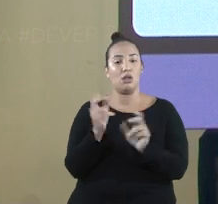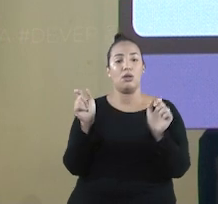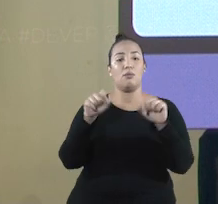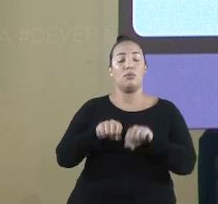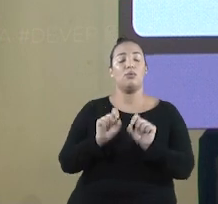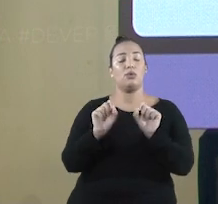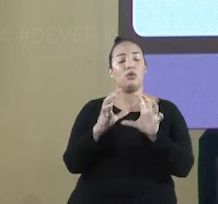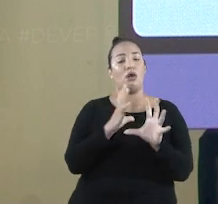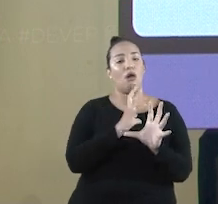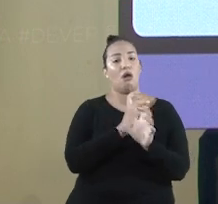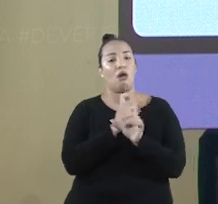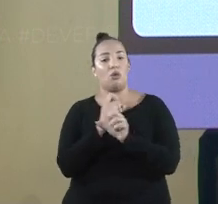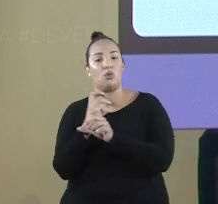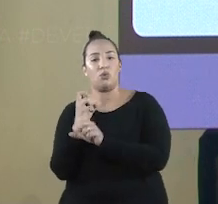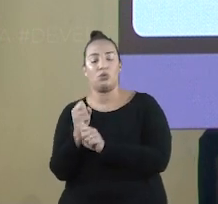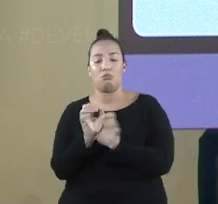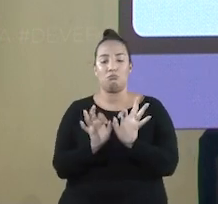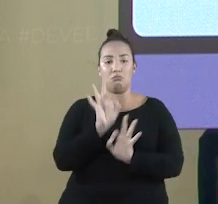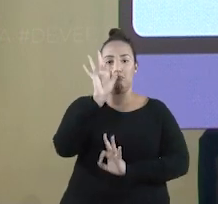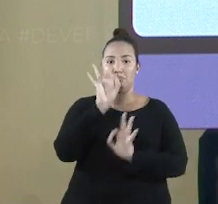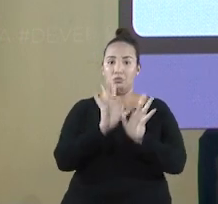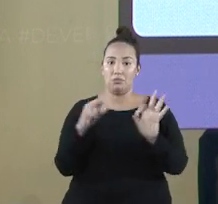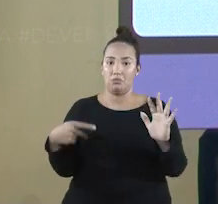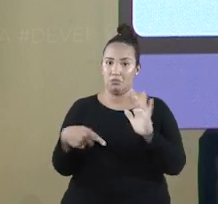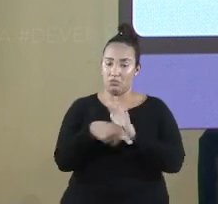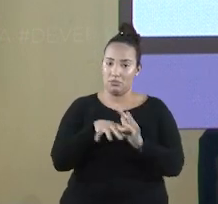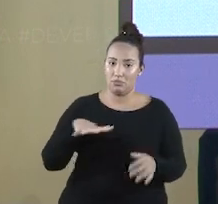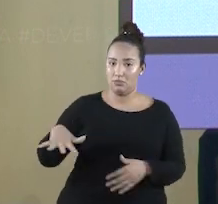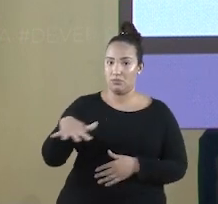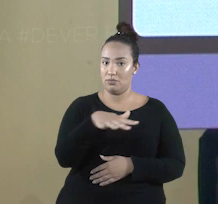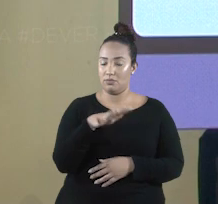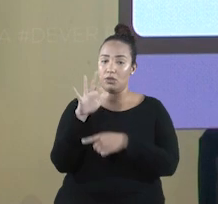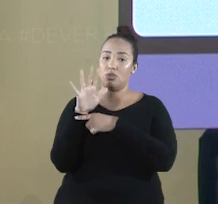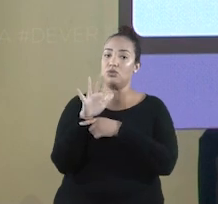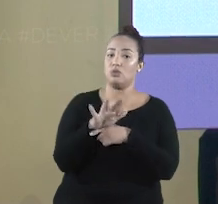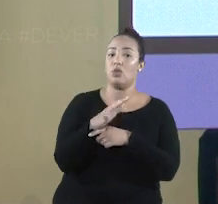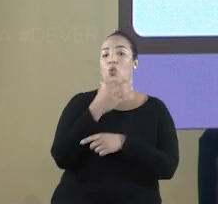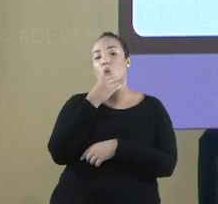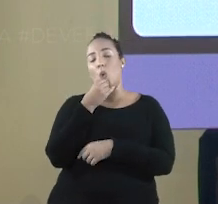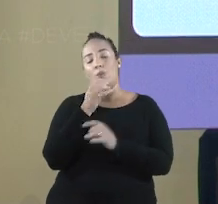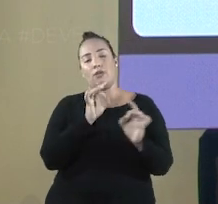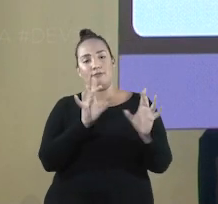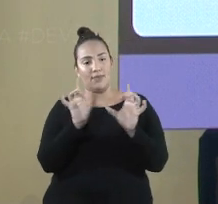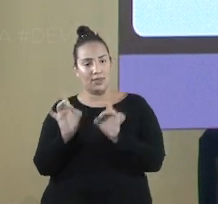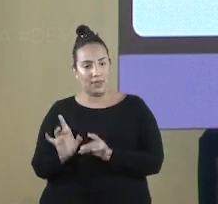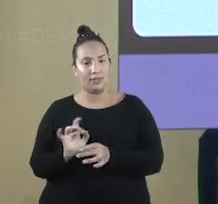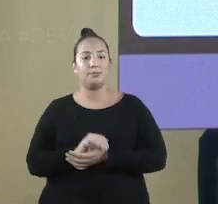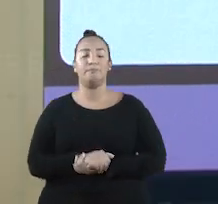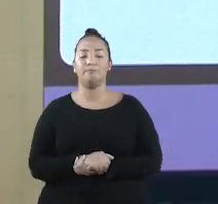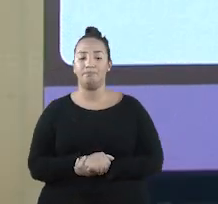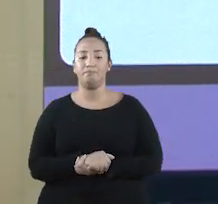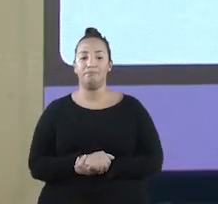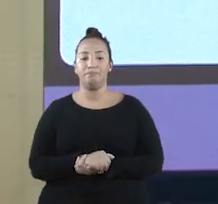que nos permitem calcular as medidas dos terrenos e ajudar Paulo com a sua